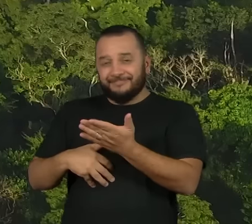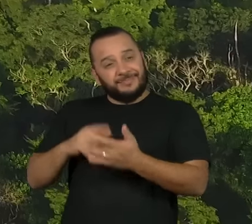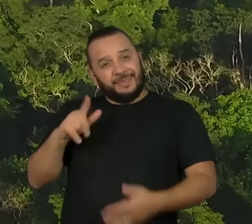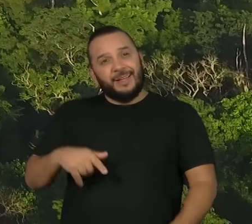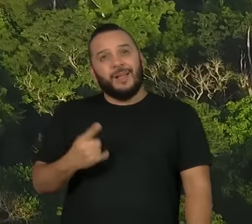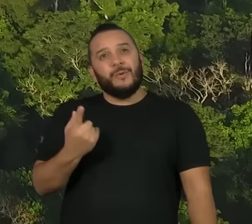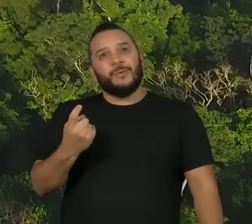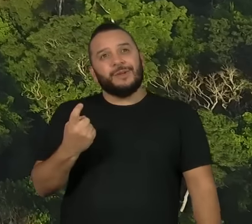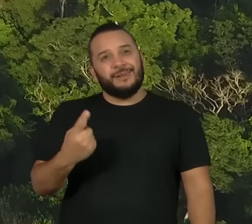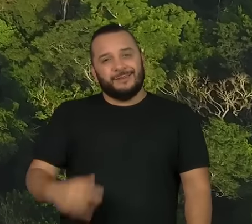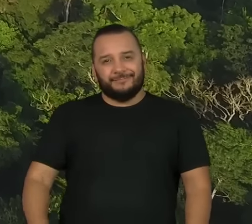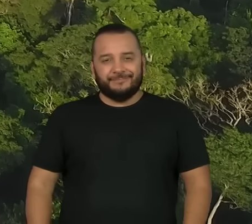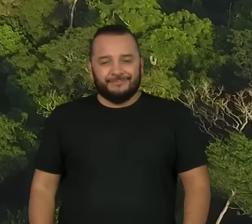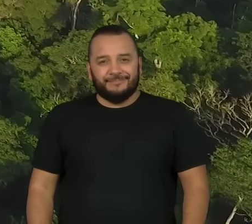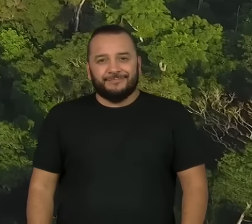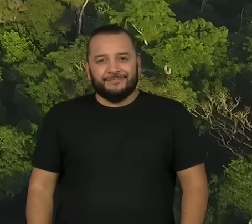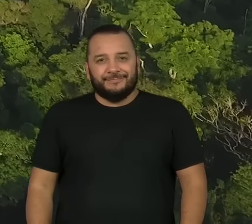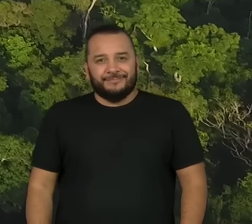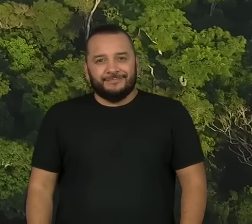única.